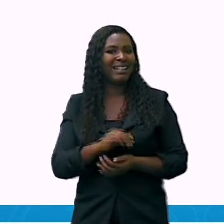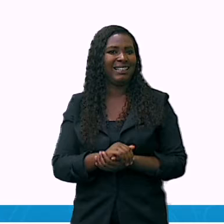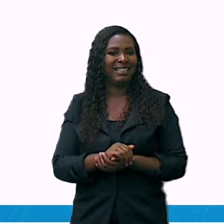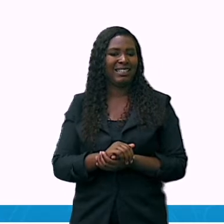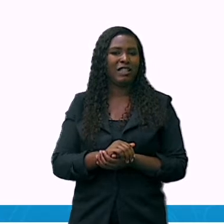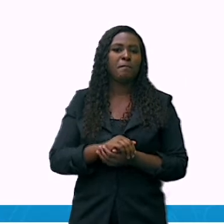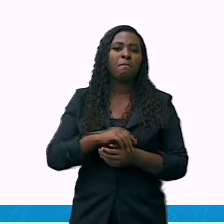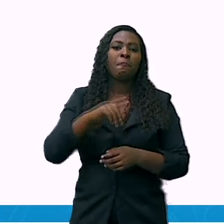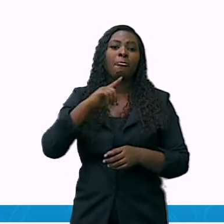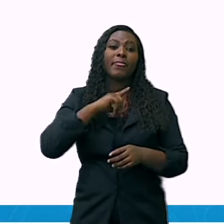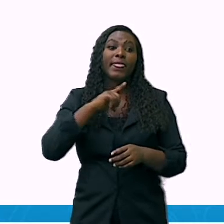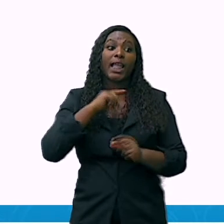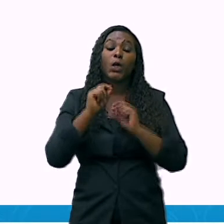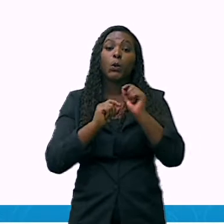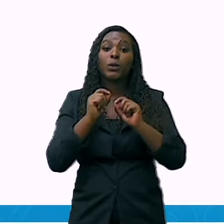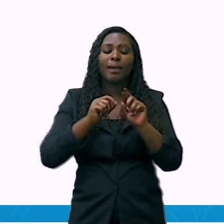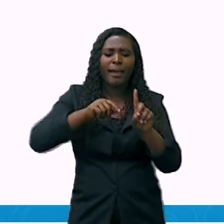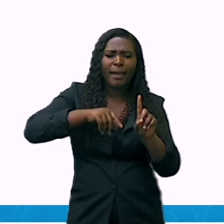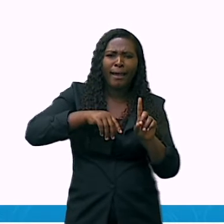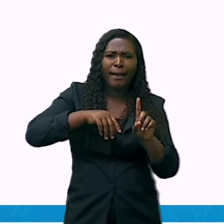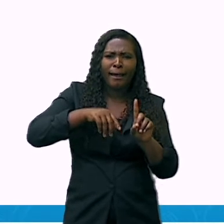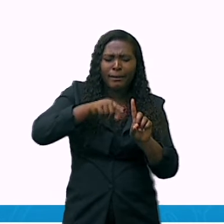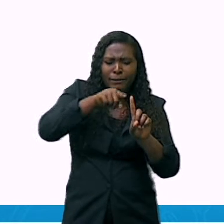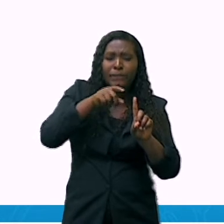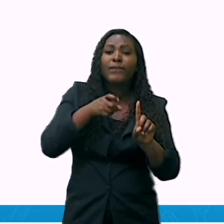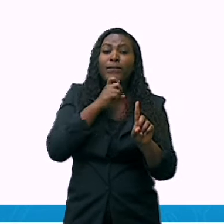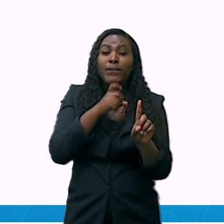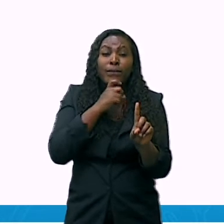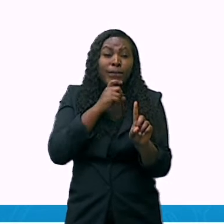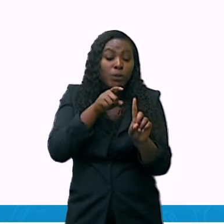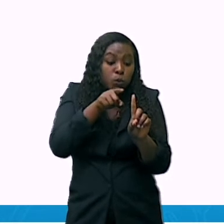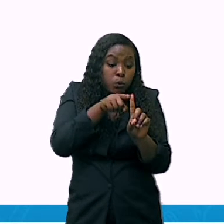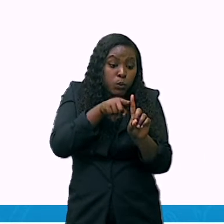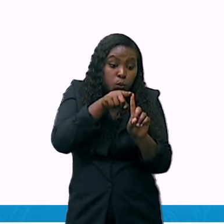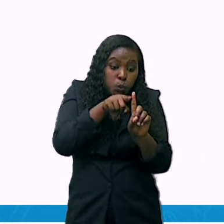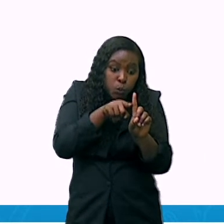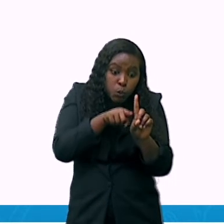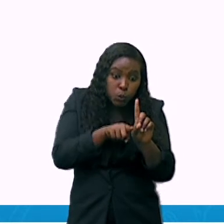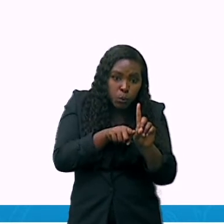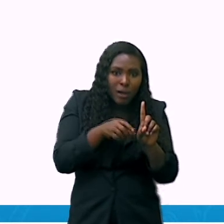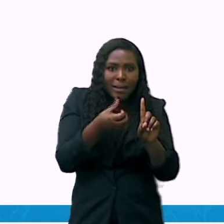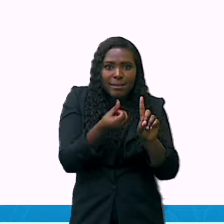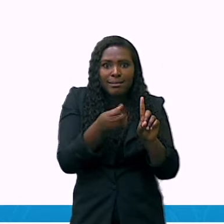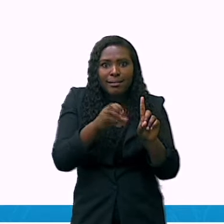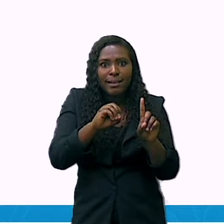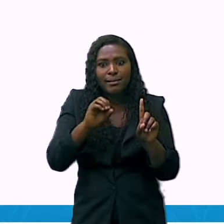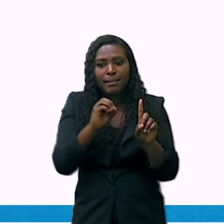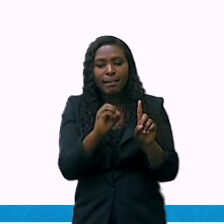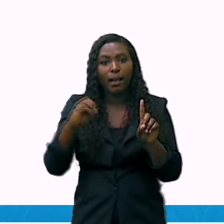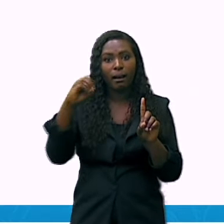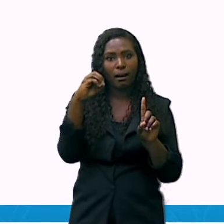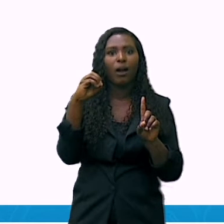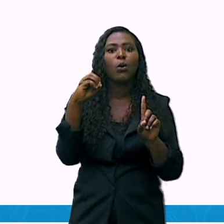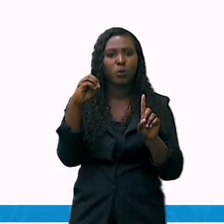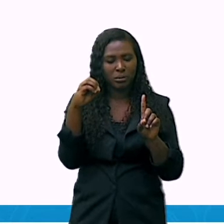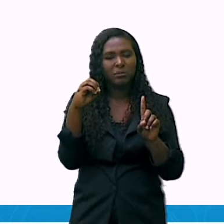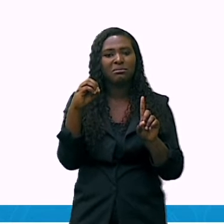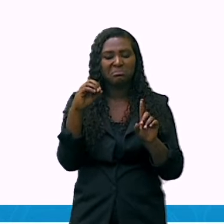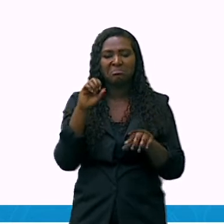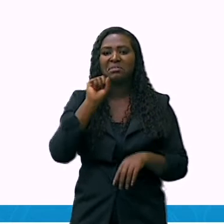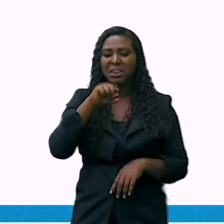ultrapassam 60 graus negativos. Pois bem, agora que você já